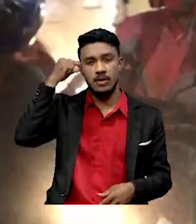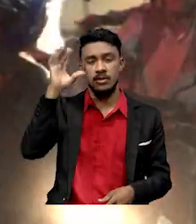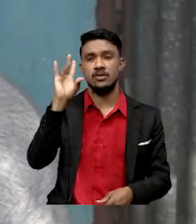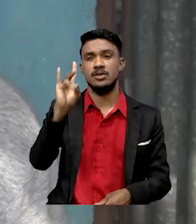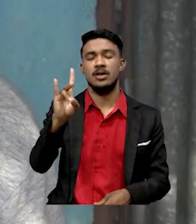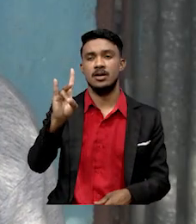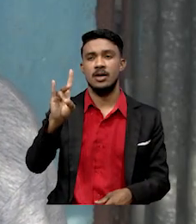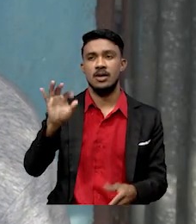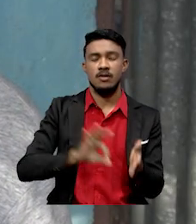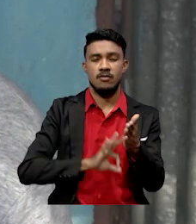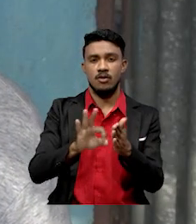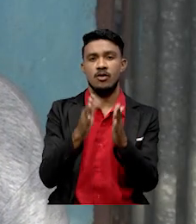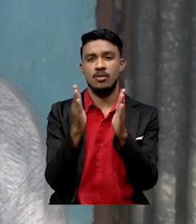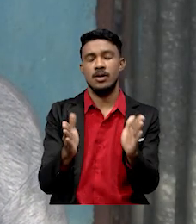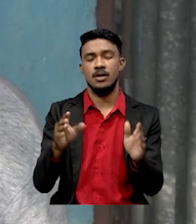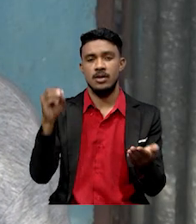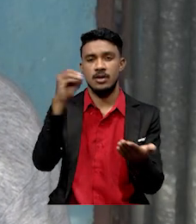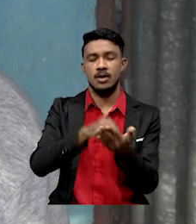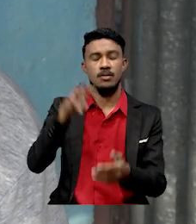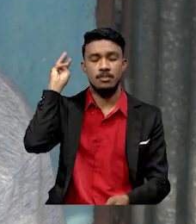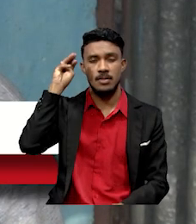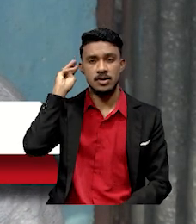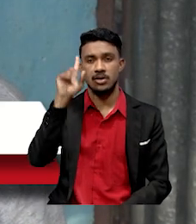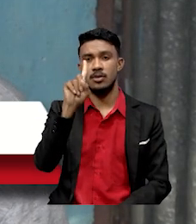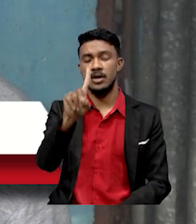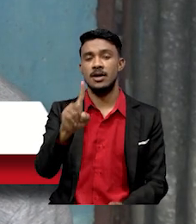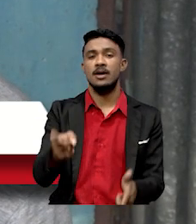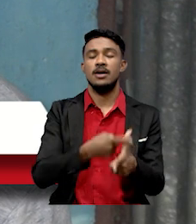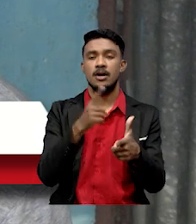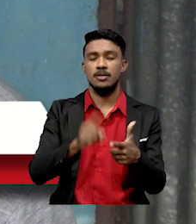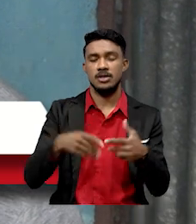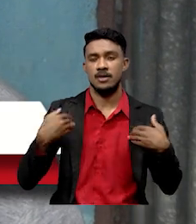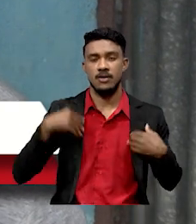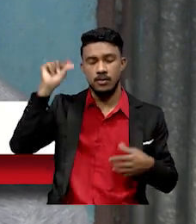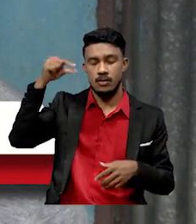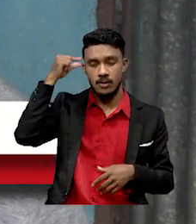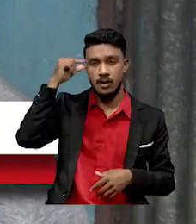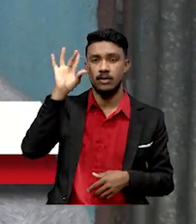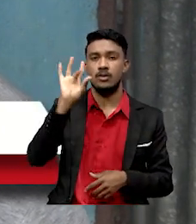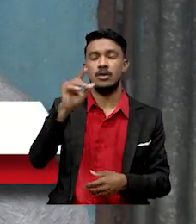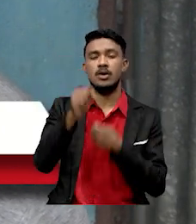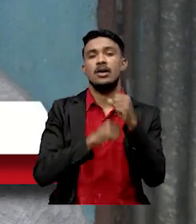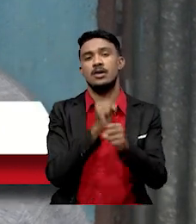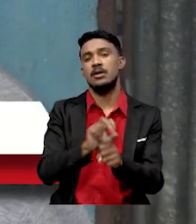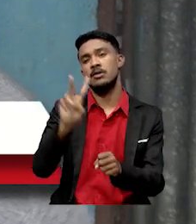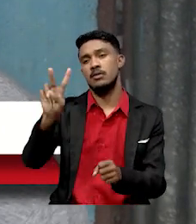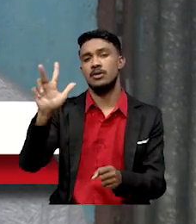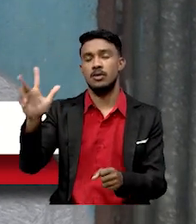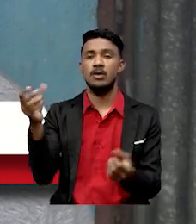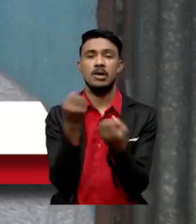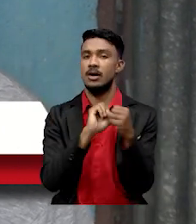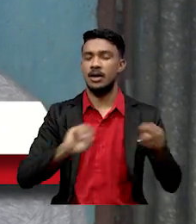reforma territorial, né, será tal que a ministro ida. Depois, e a oitavo governo, tinan rua ka tinan tolu la konti fila